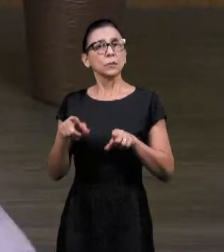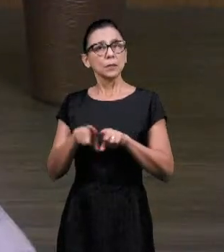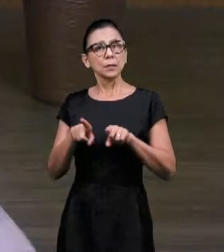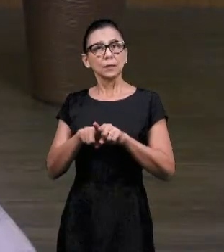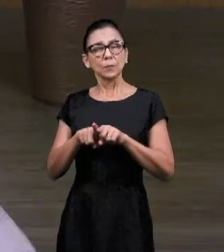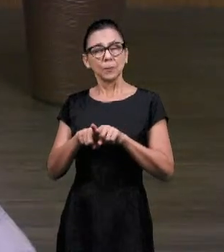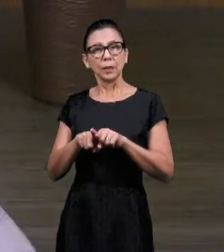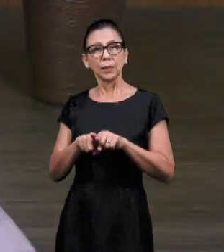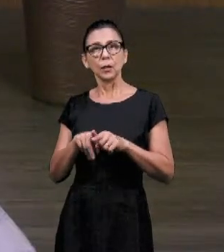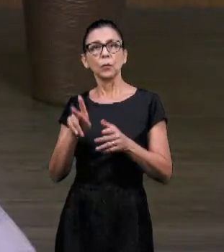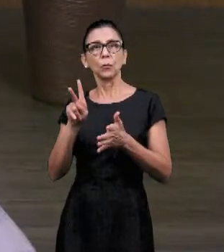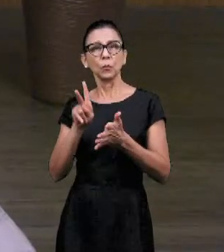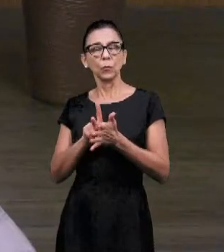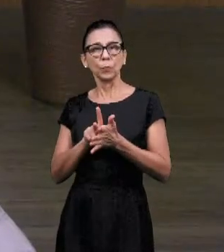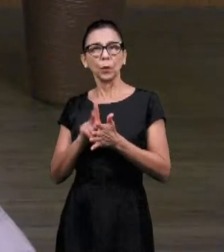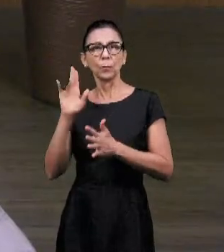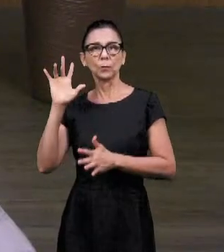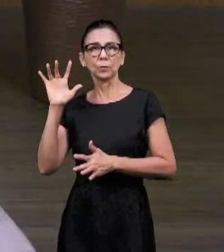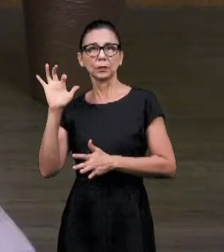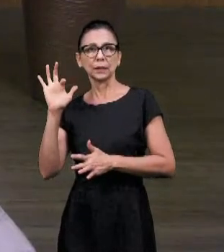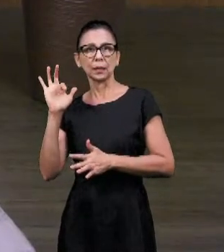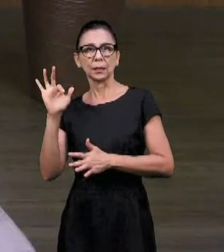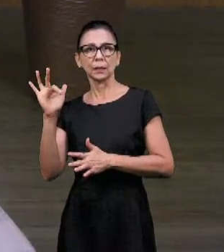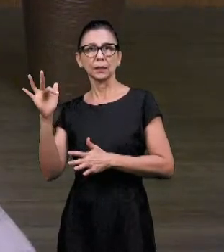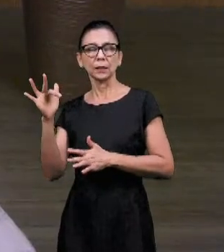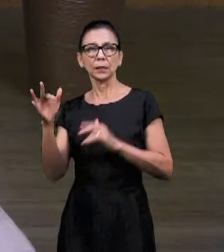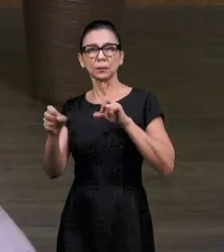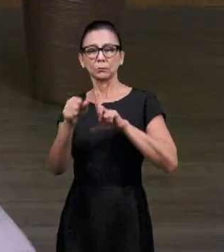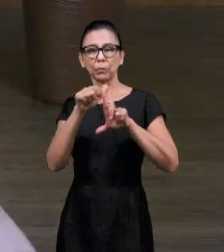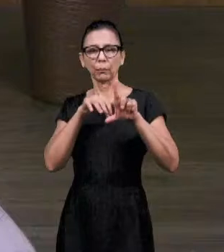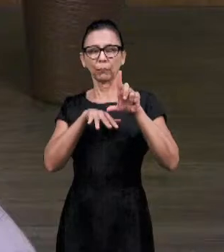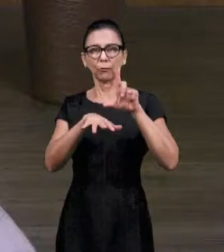ali no feed, está aparecendo no Facebook agora, está vendo?